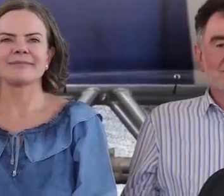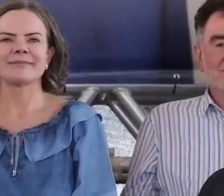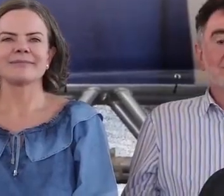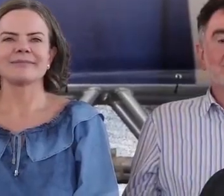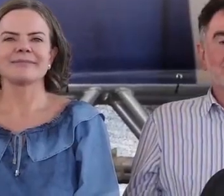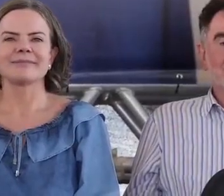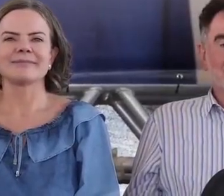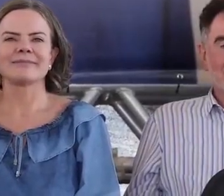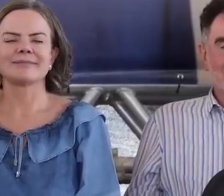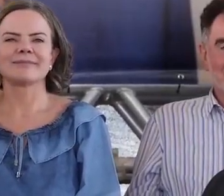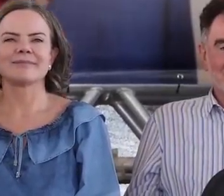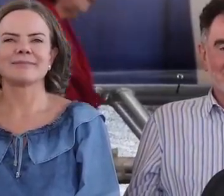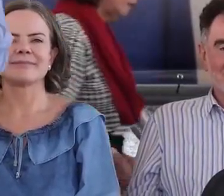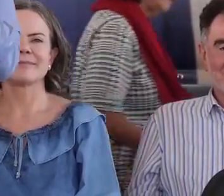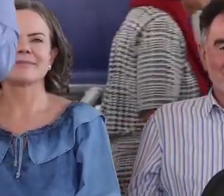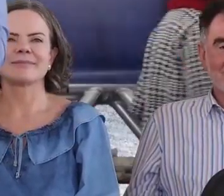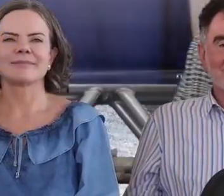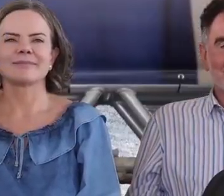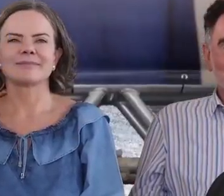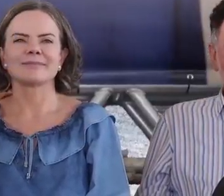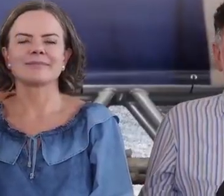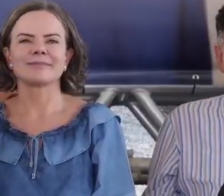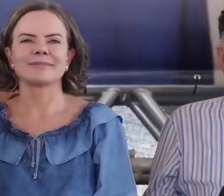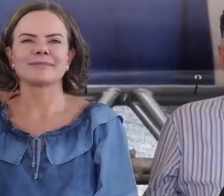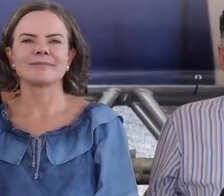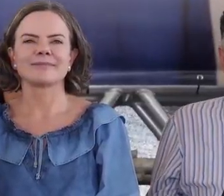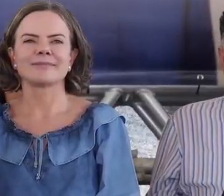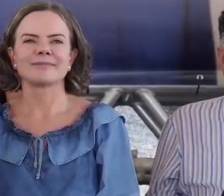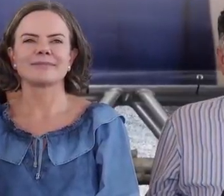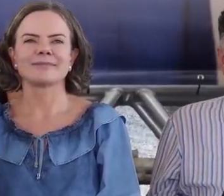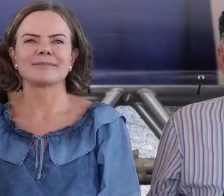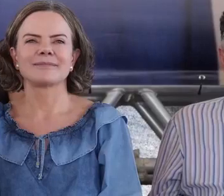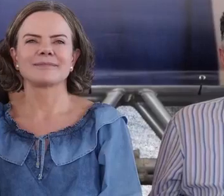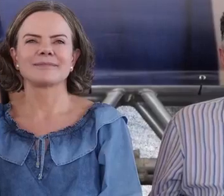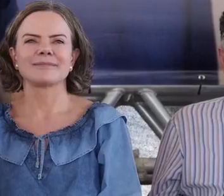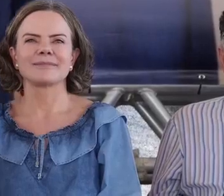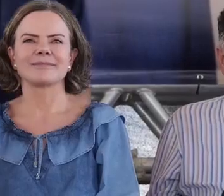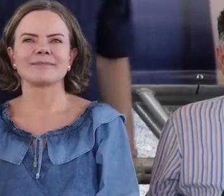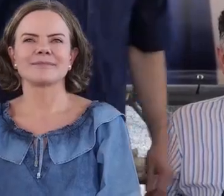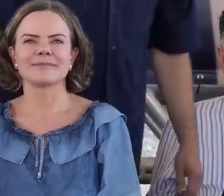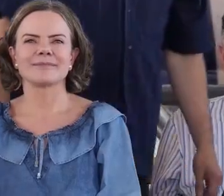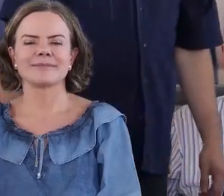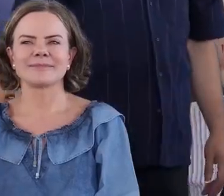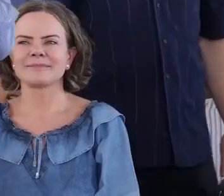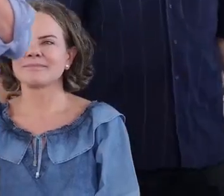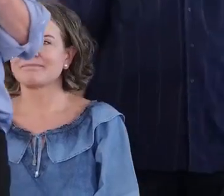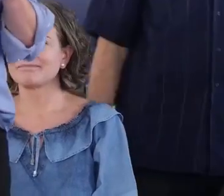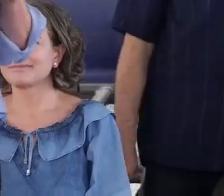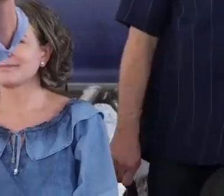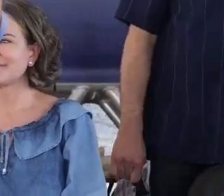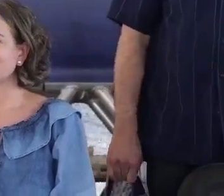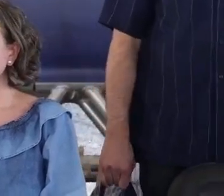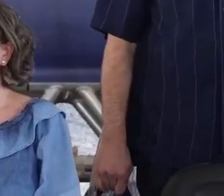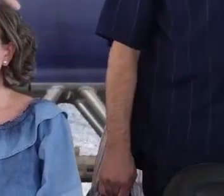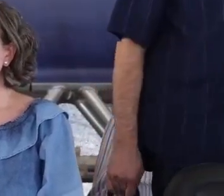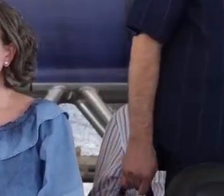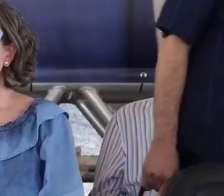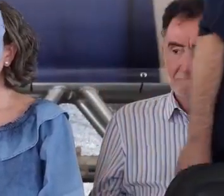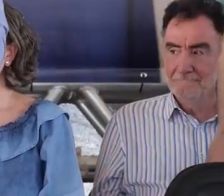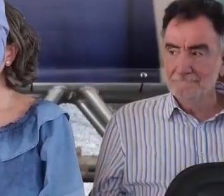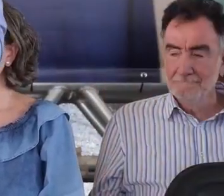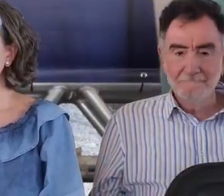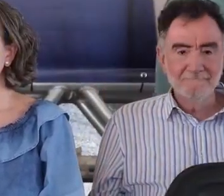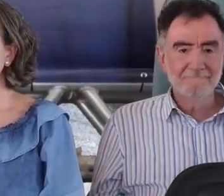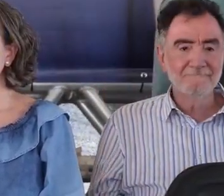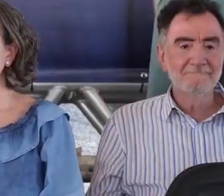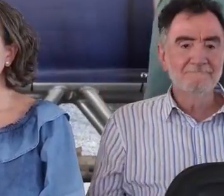for e receber a mineração, que não paga imposto, não gera emprego com valor agregado. Se ali tiver mineração,